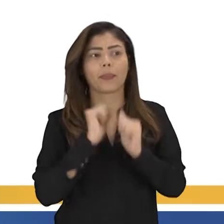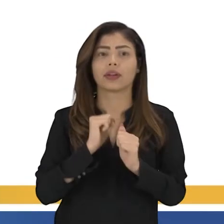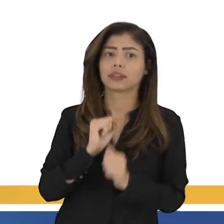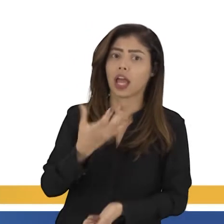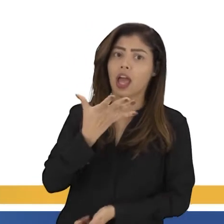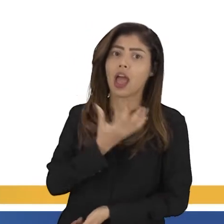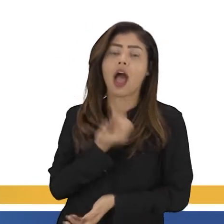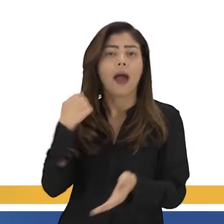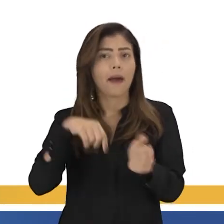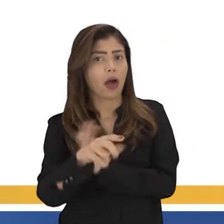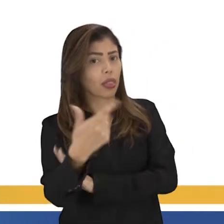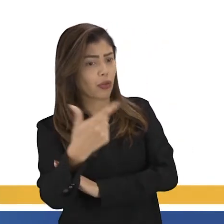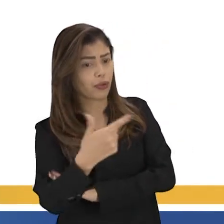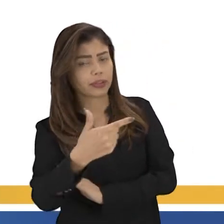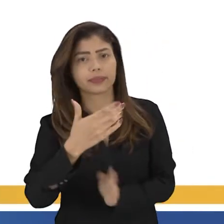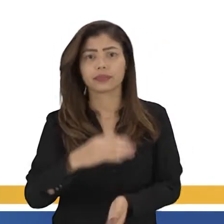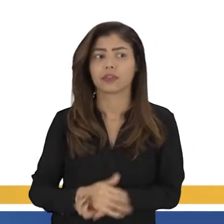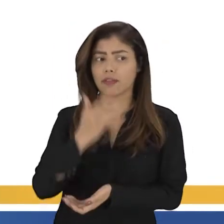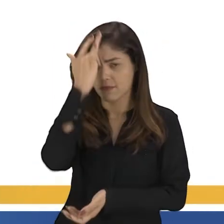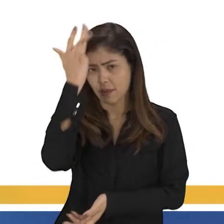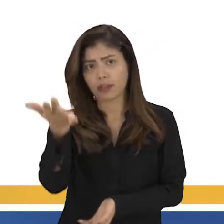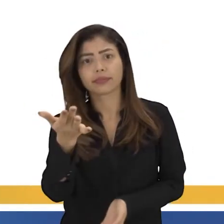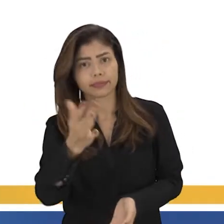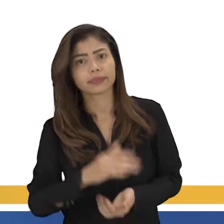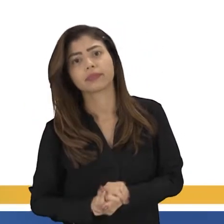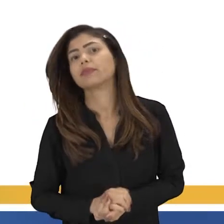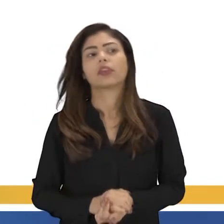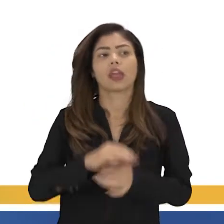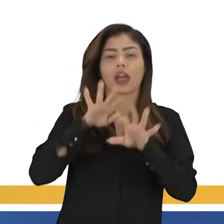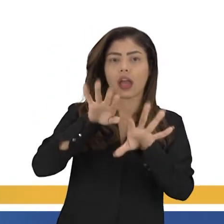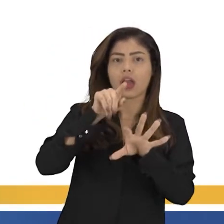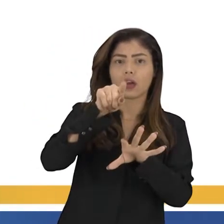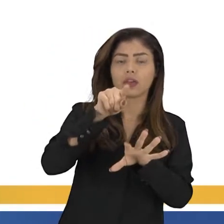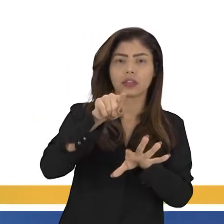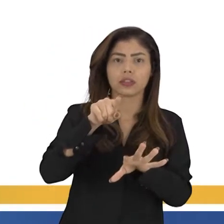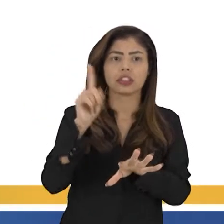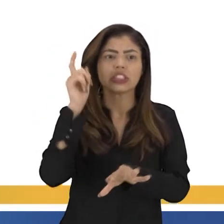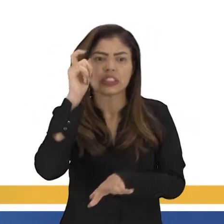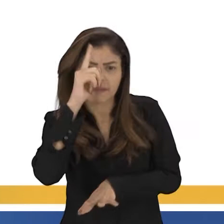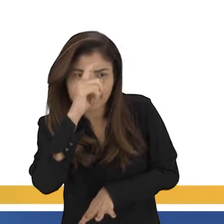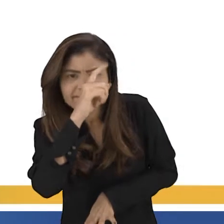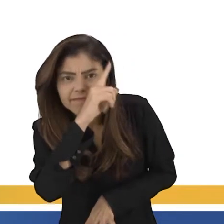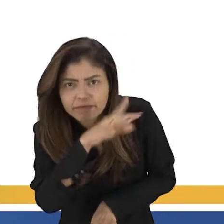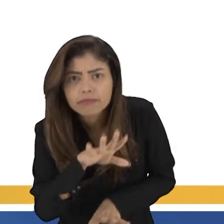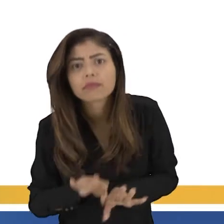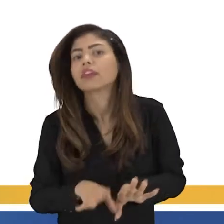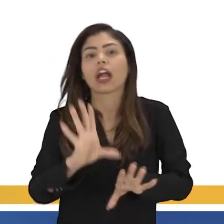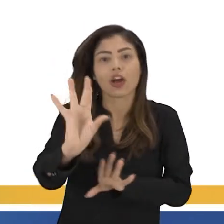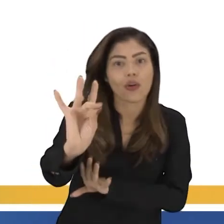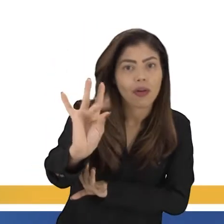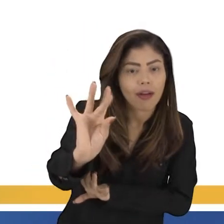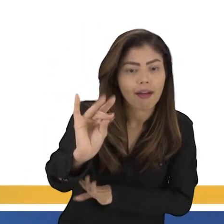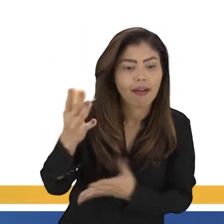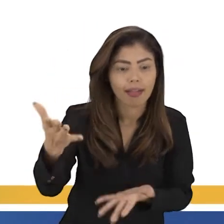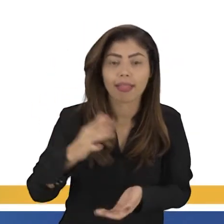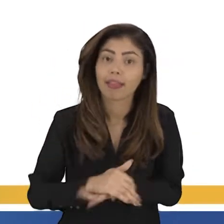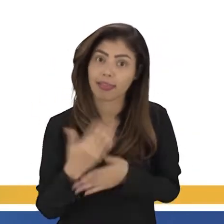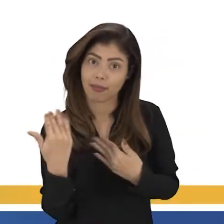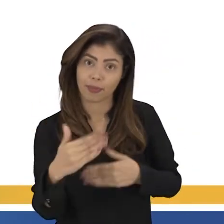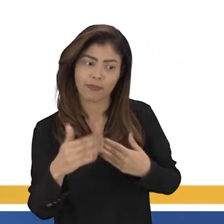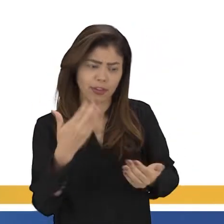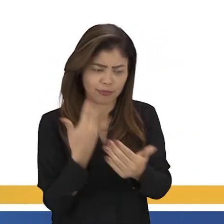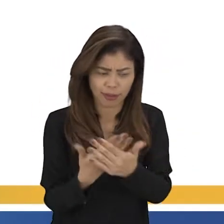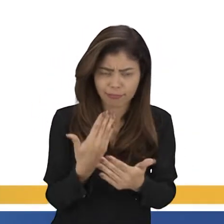pode ser a número 2. Isso facilita, né? Aliás, isso dificulta a cola na prova, que não é justo